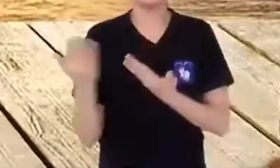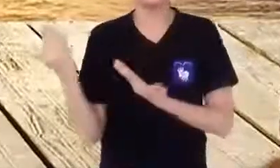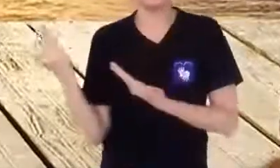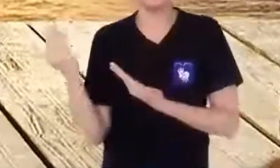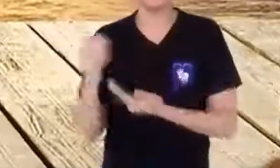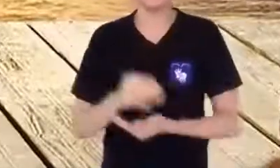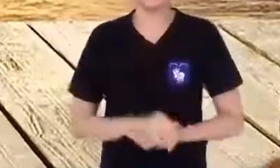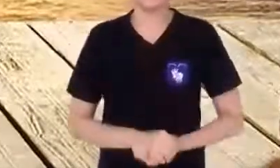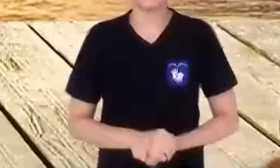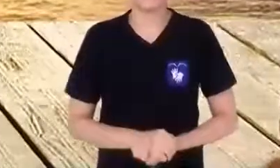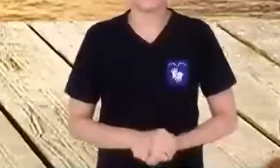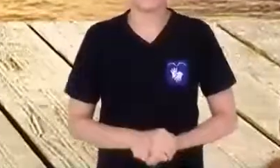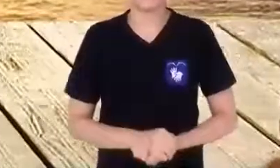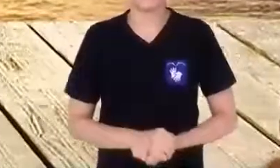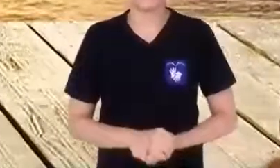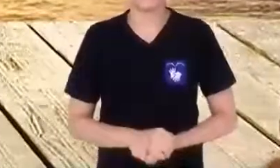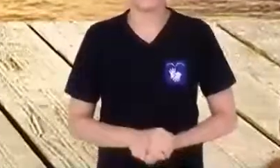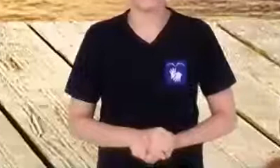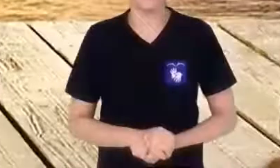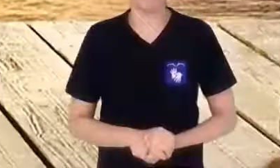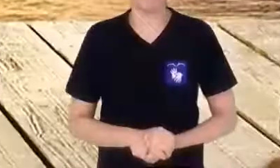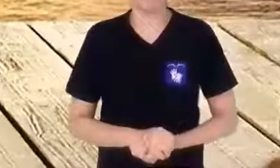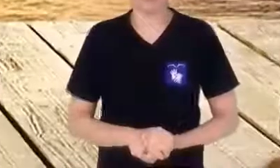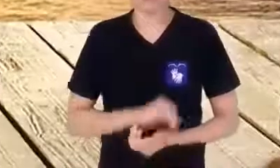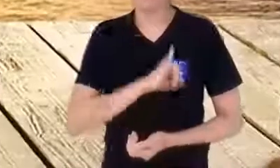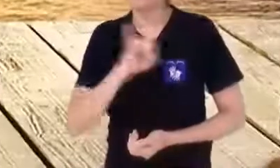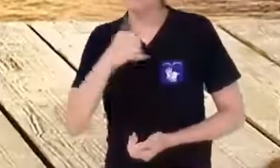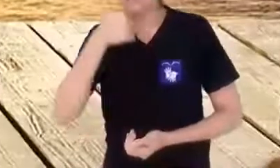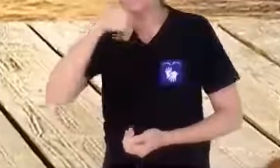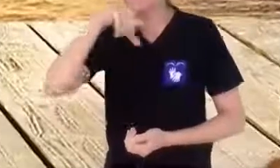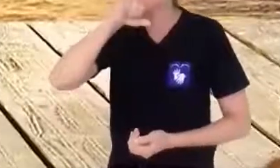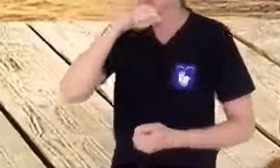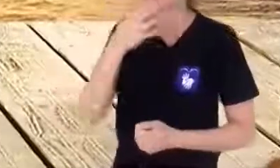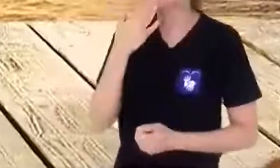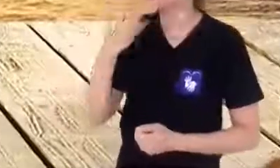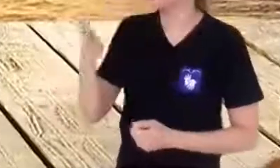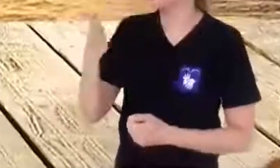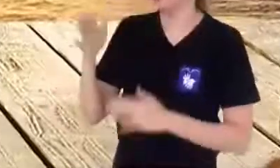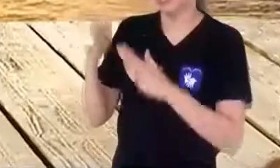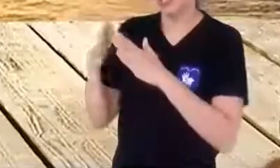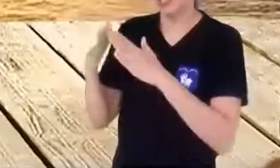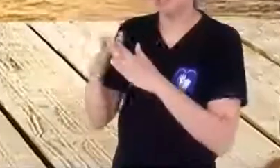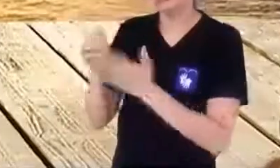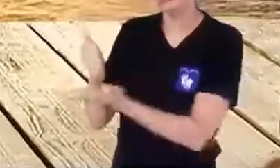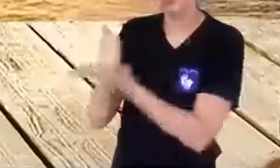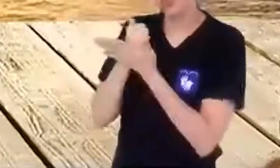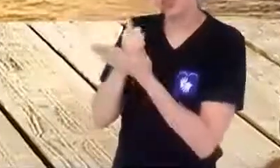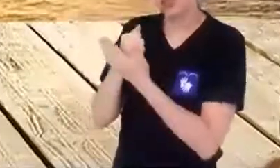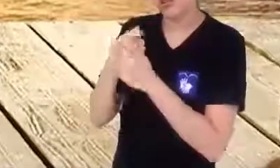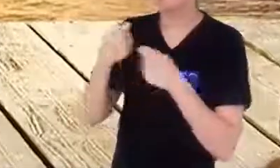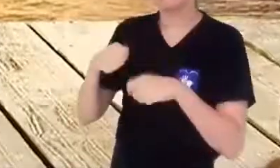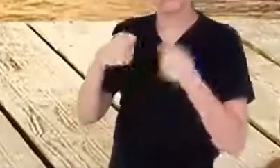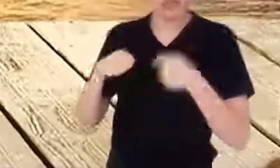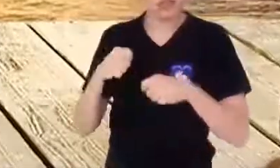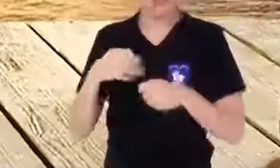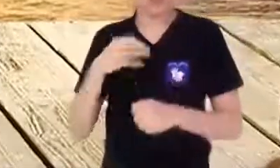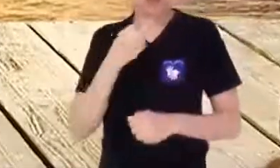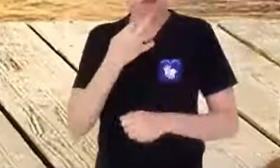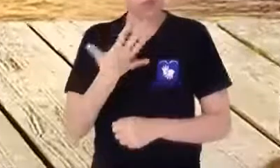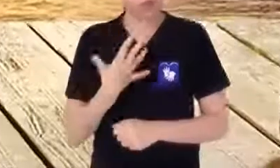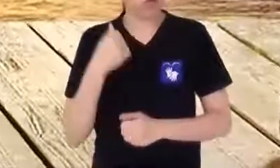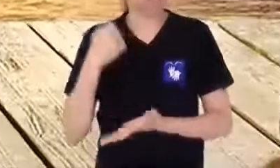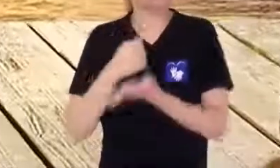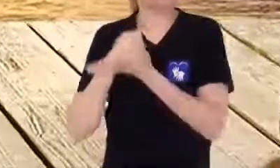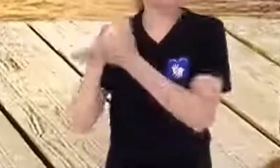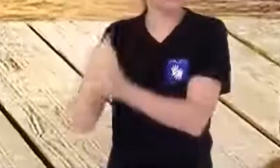Quando a nossa mamãe aí em casa pedir pra você ajudar também, você tem que ser um bom marujo, ajudar a limpar o convés de casa, né?